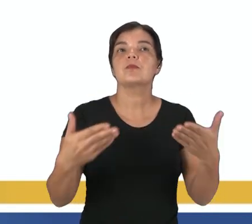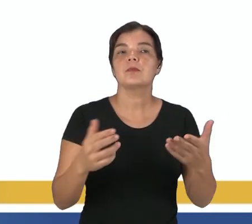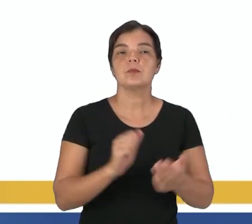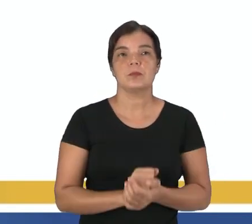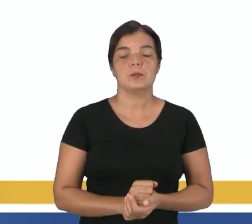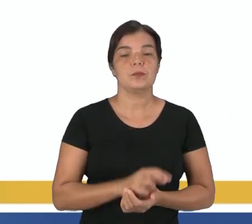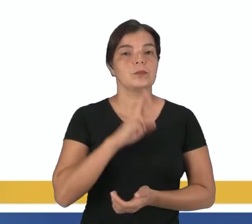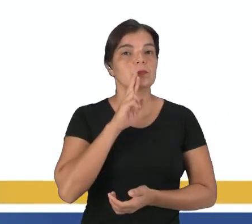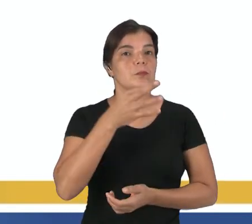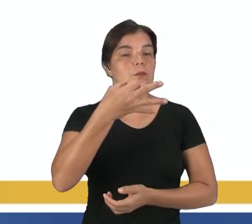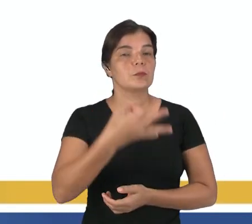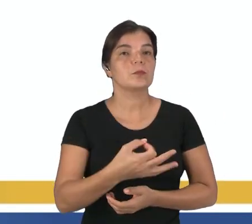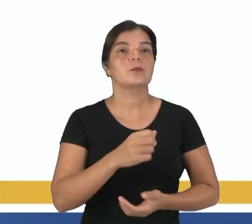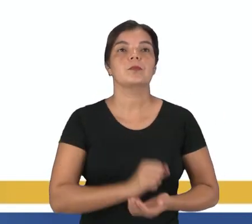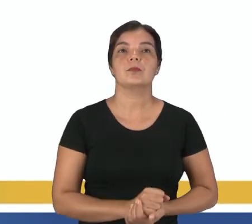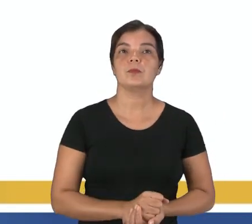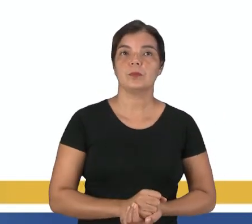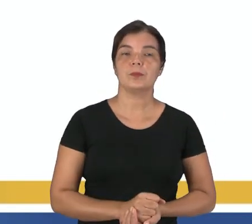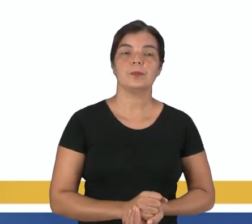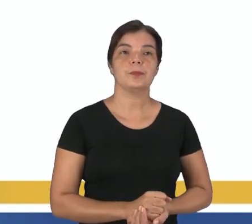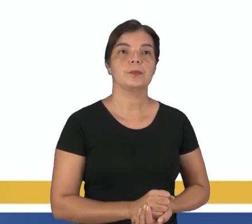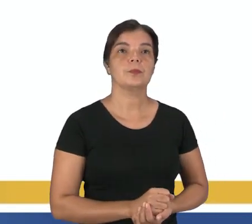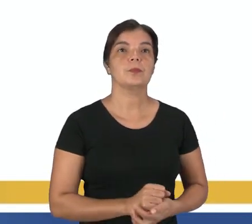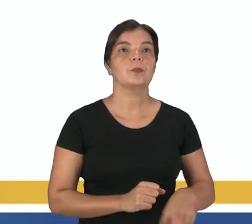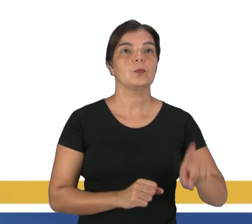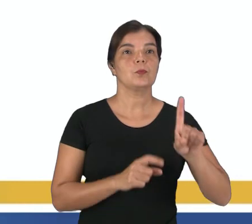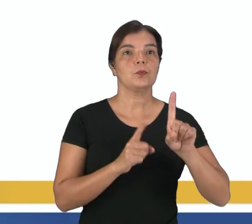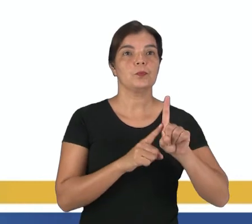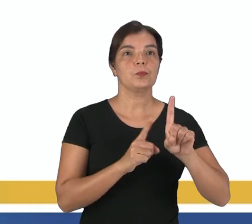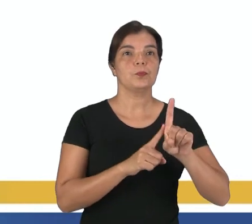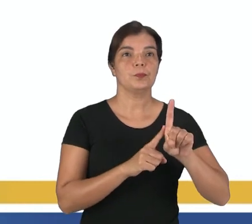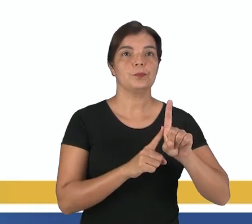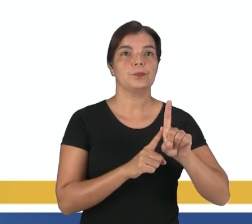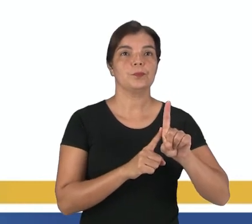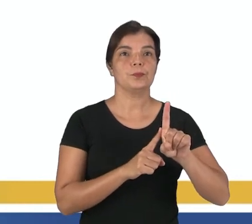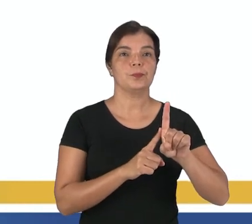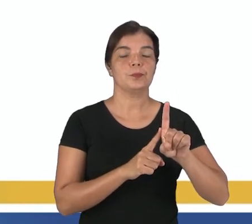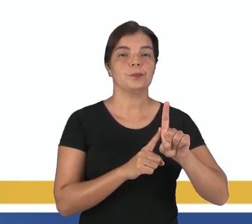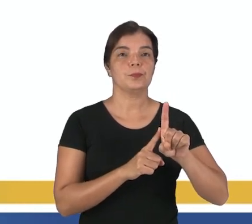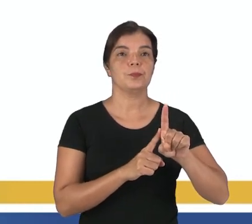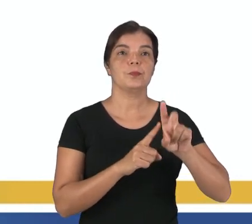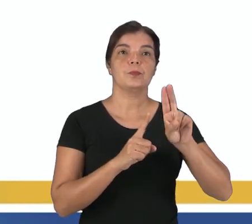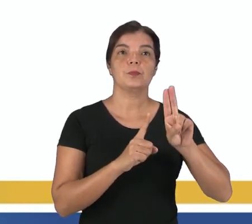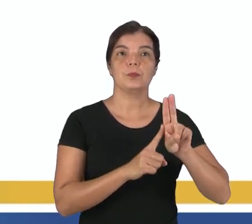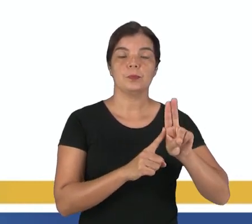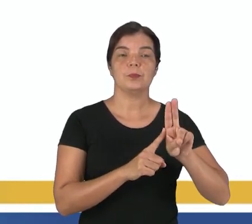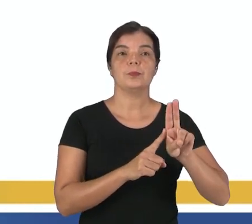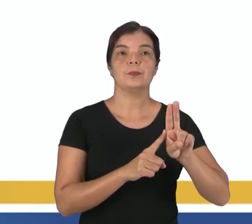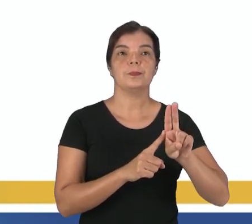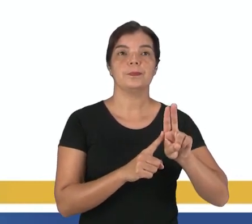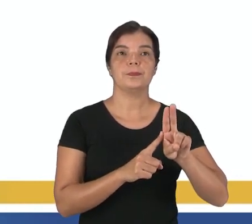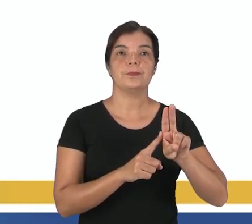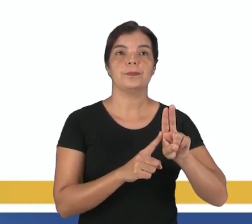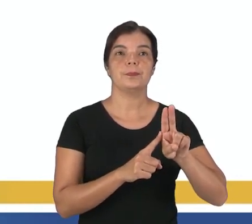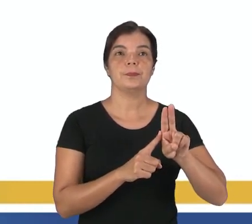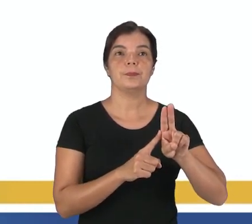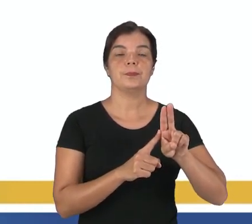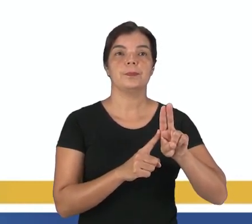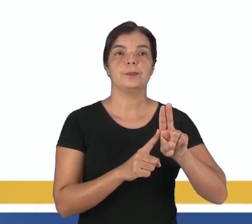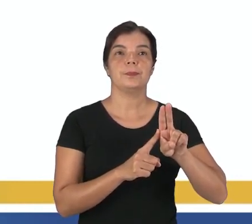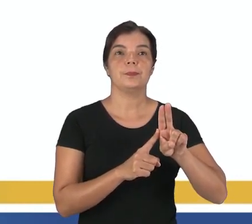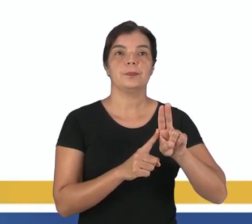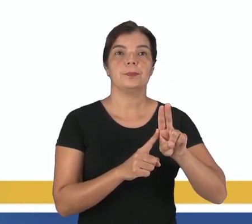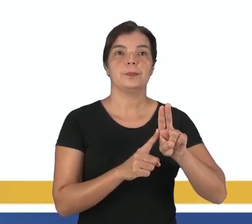figurados. Marque a alternativa em que estão indicados esses elementos. Número 1, hemácias, neurônios e hormônios. Número 2,